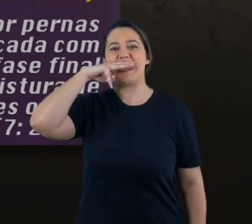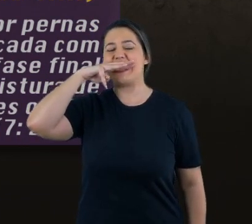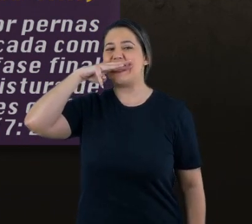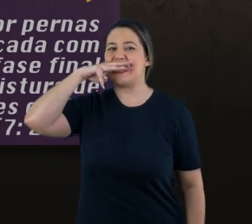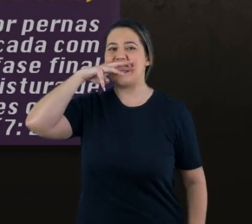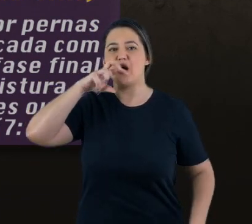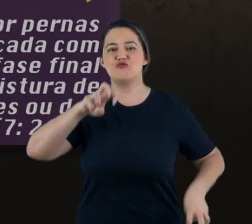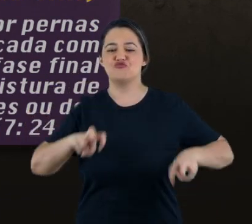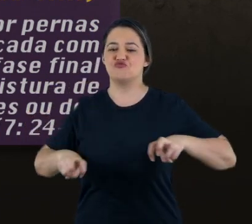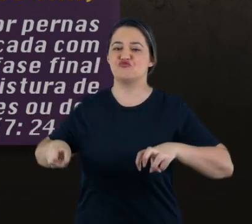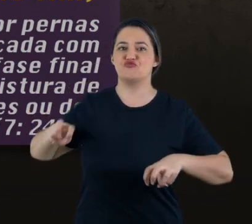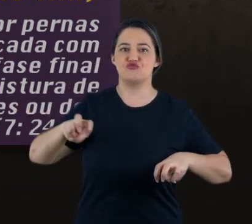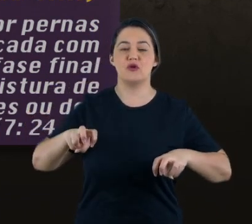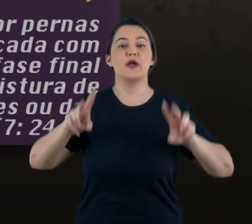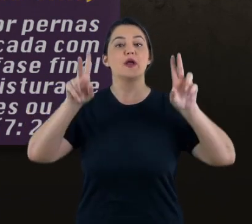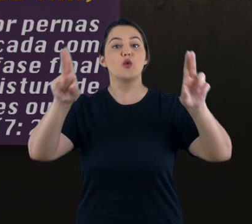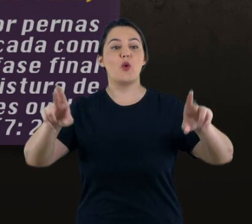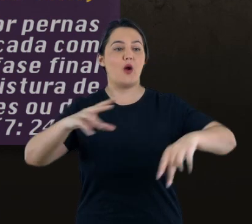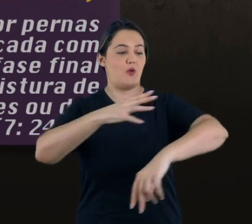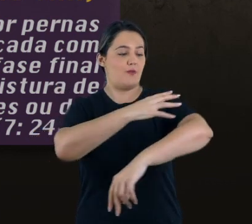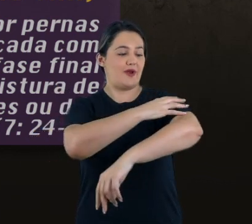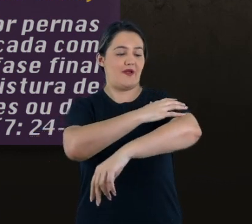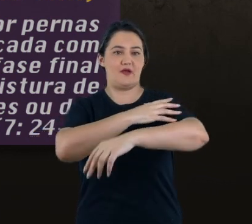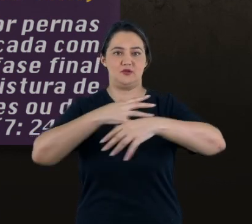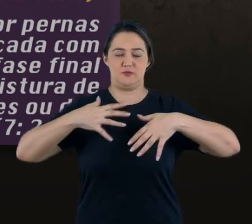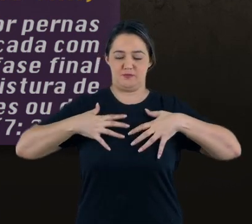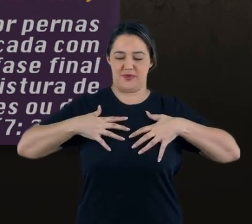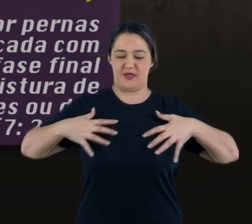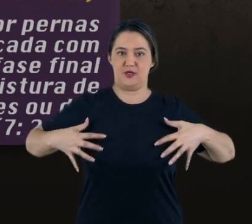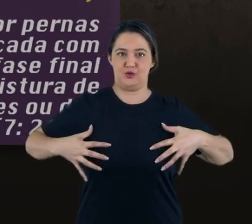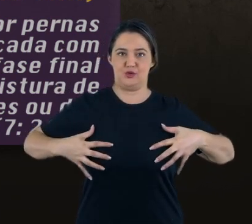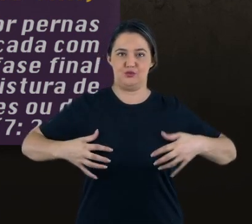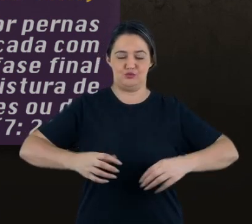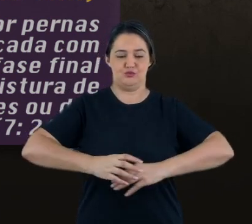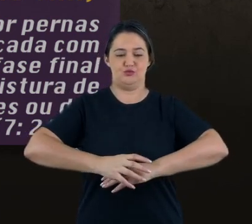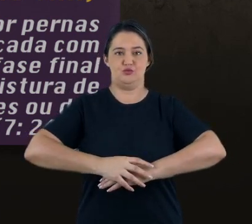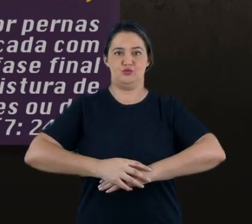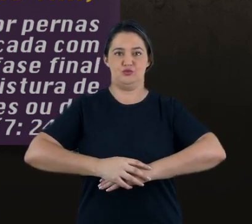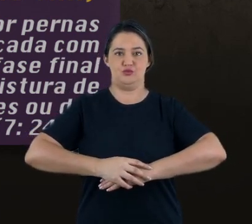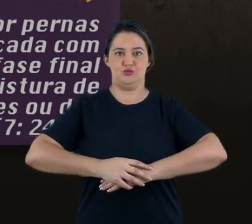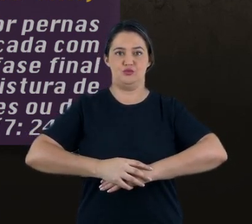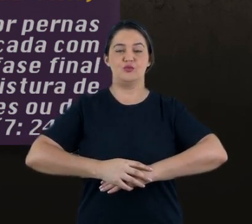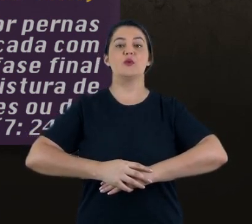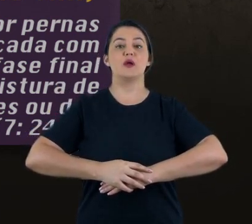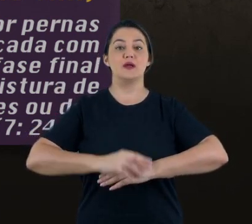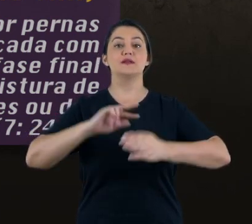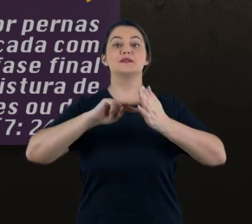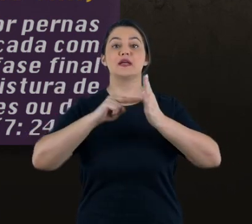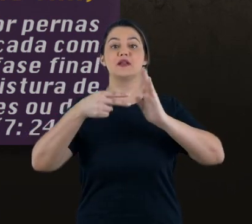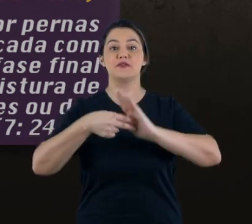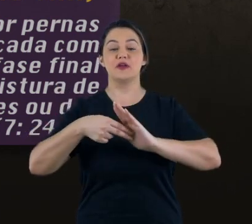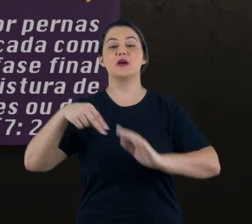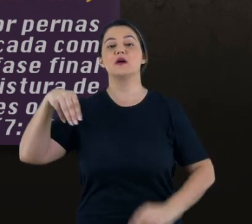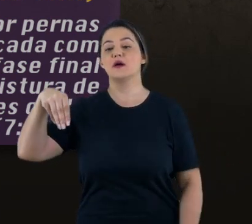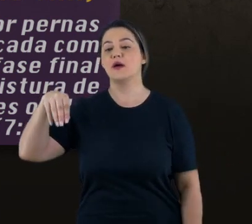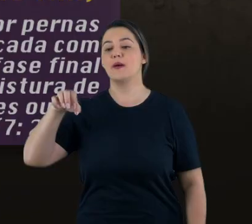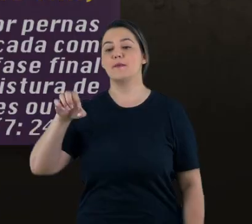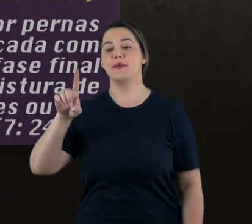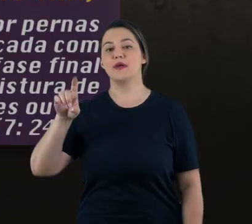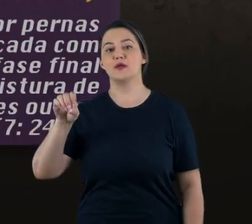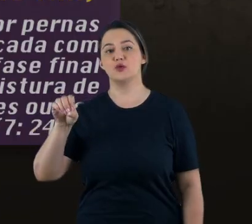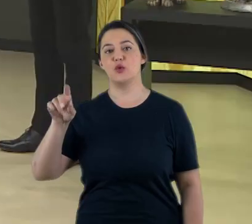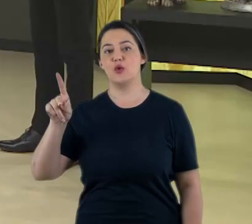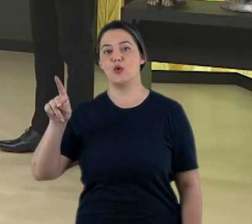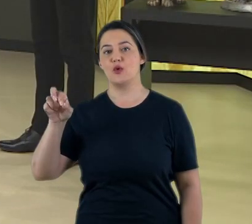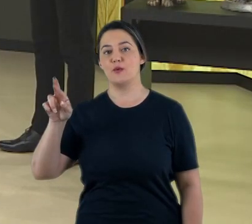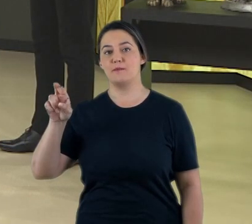Ele equivaleria ao peito e braços de prata da estátua, que por sua vez diziam respeito à Medopérsia.